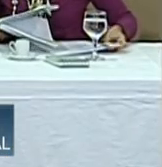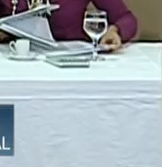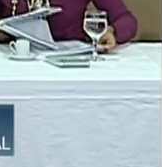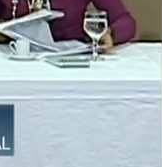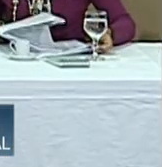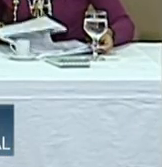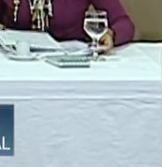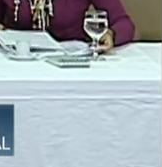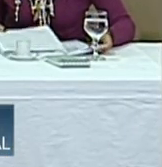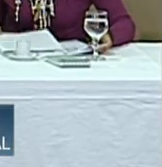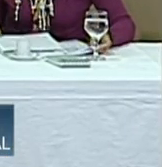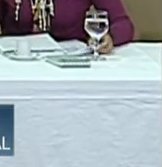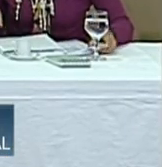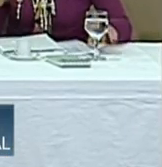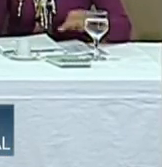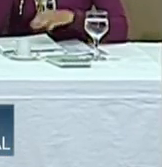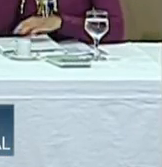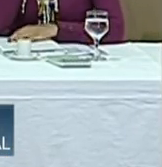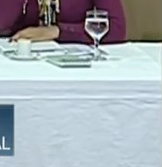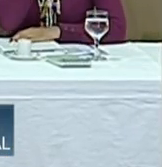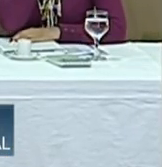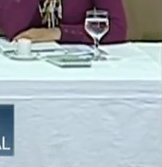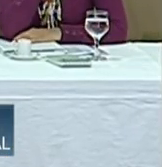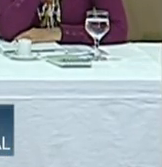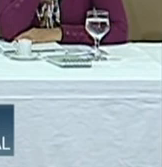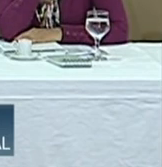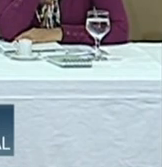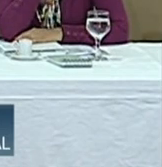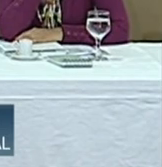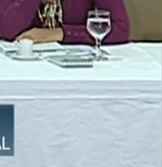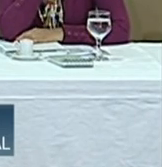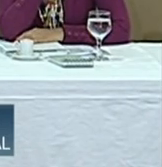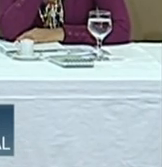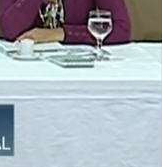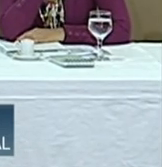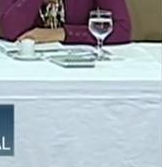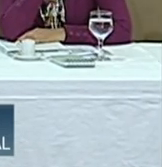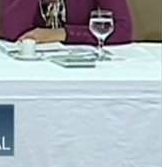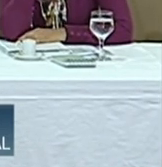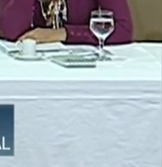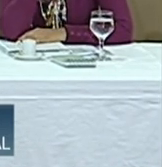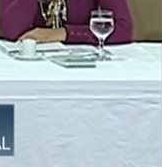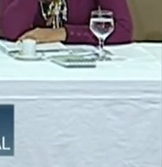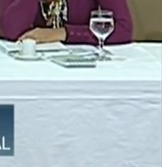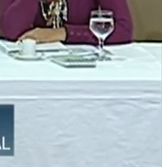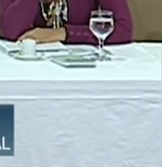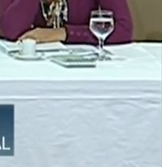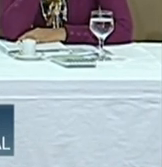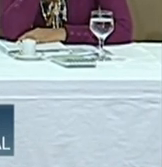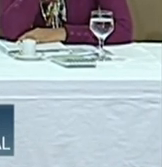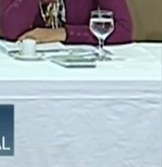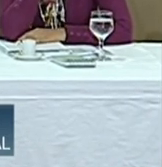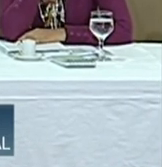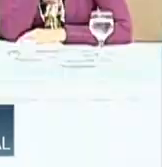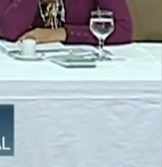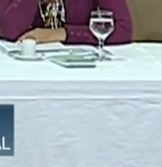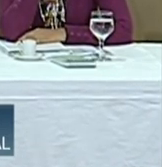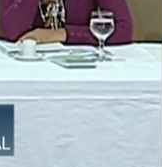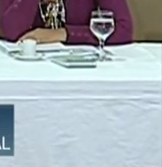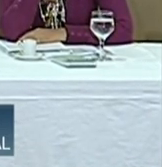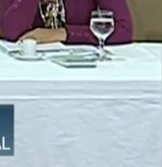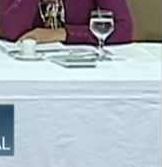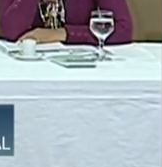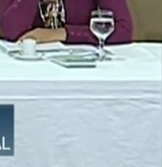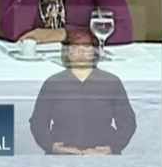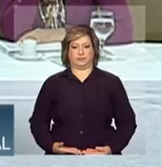proposta da política. Bom, agora nós vamos dar início ao debate do nosso